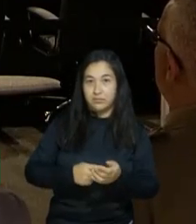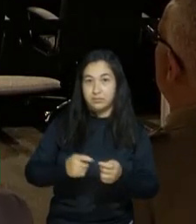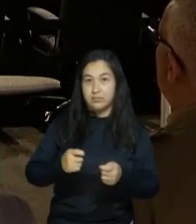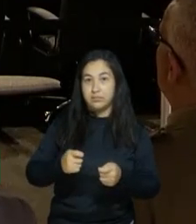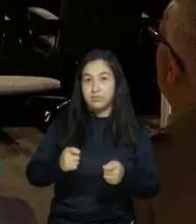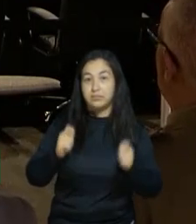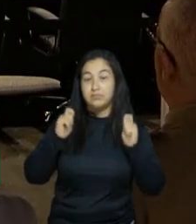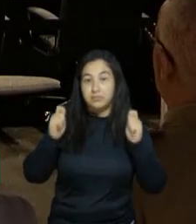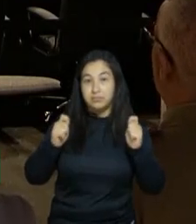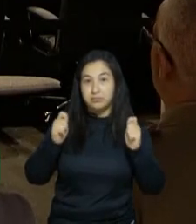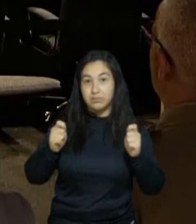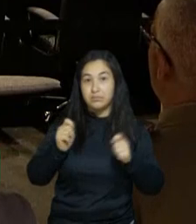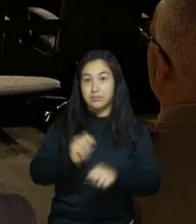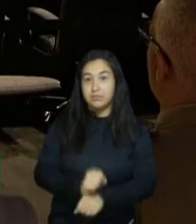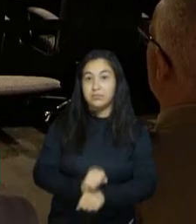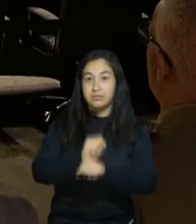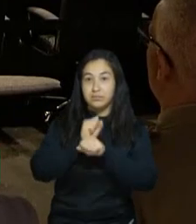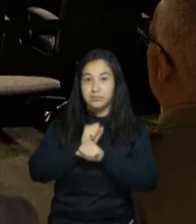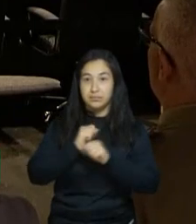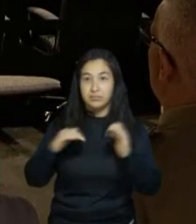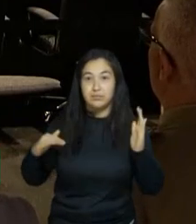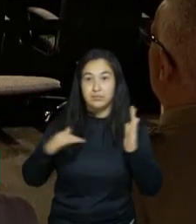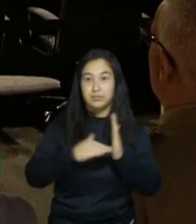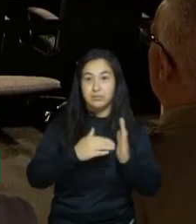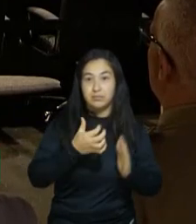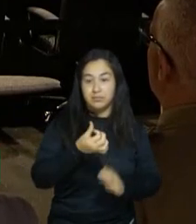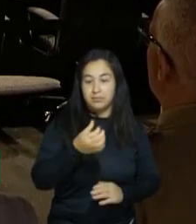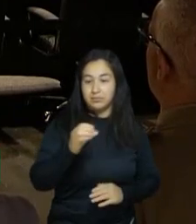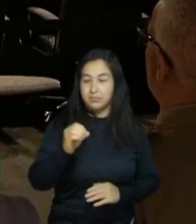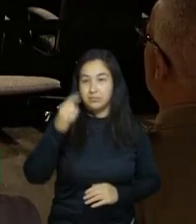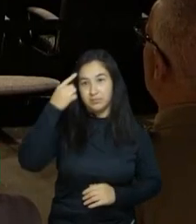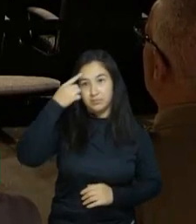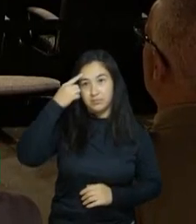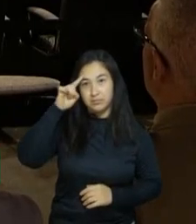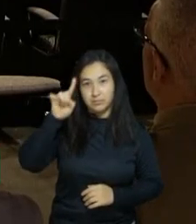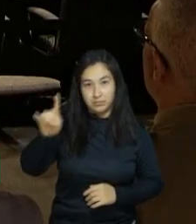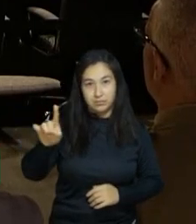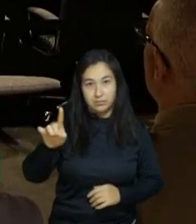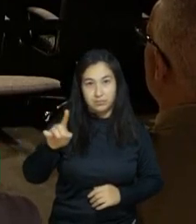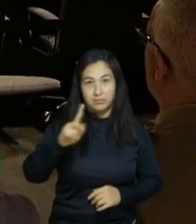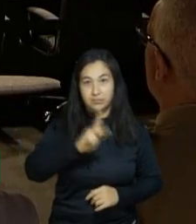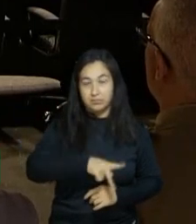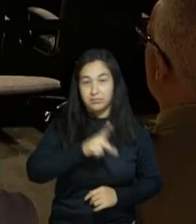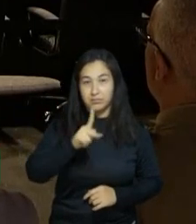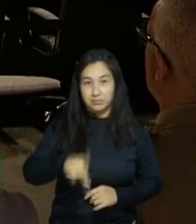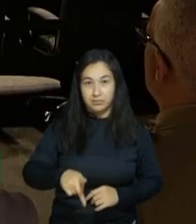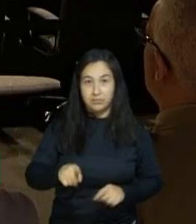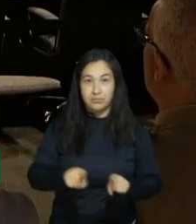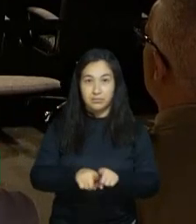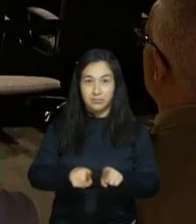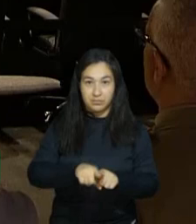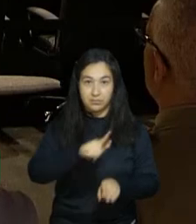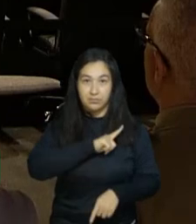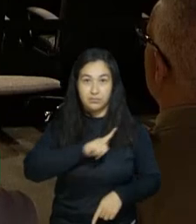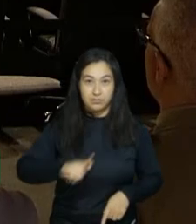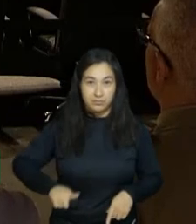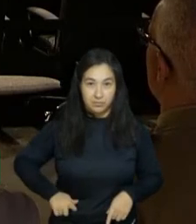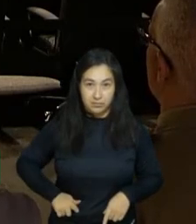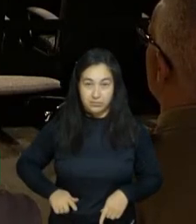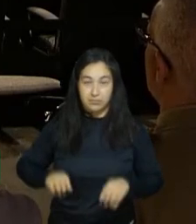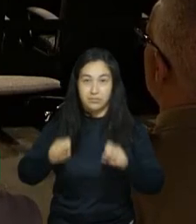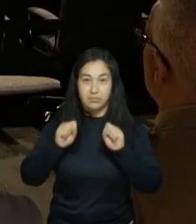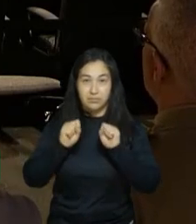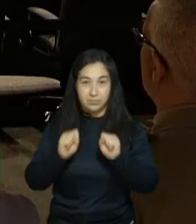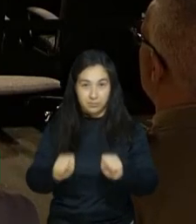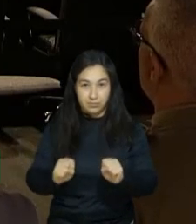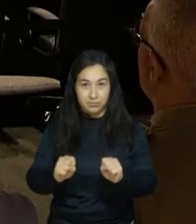suspensa por 60 dias para que os professores e o governo, intermediados pelo Parlamento Catarinense,